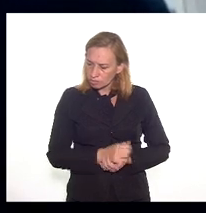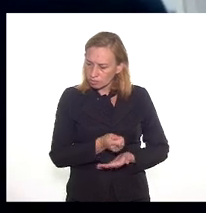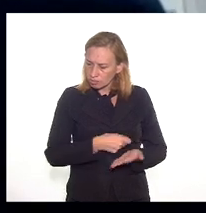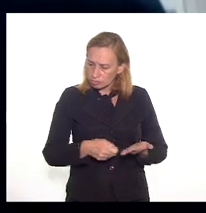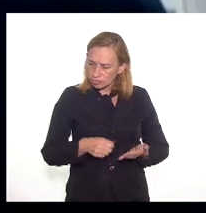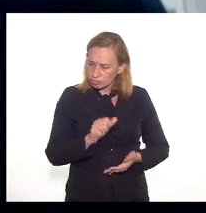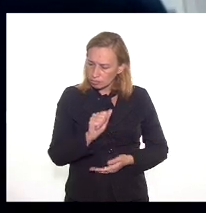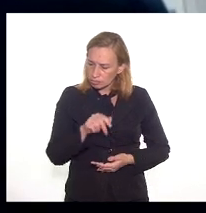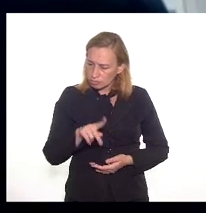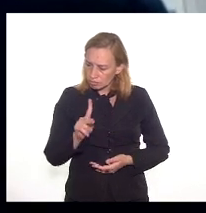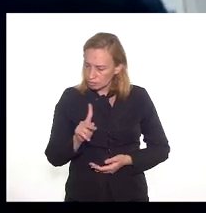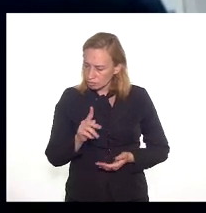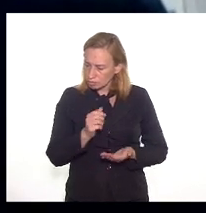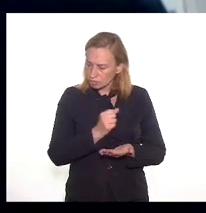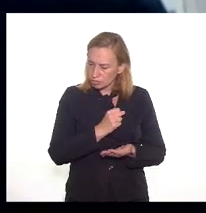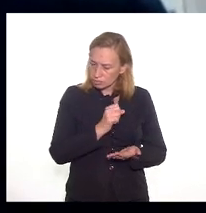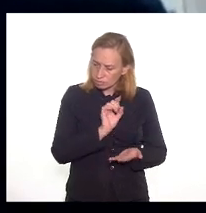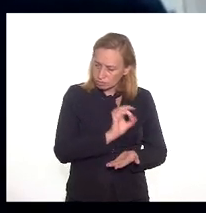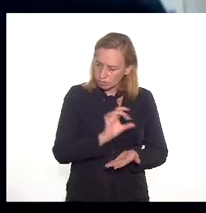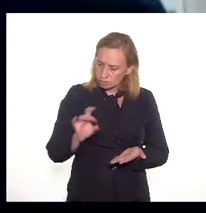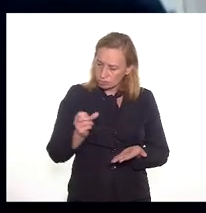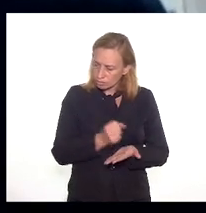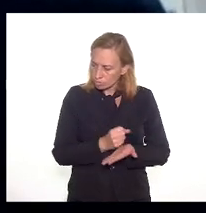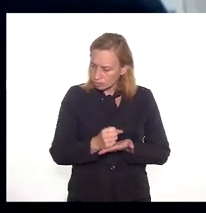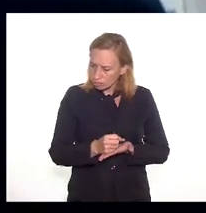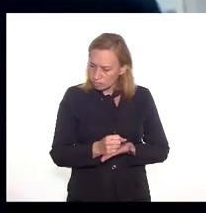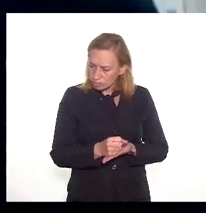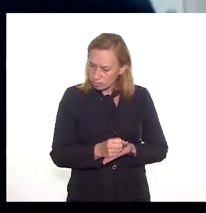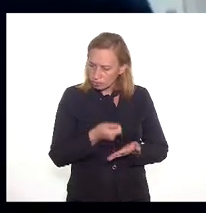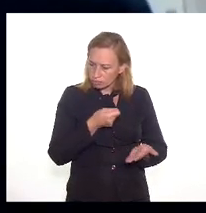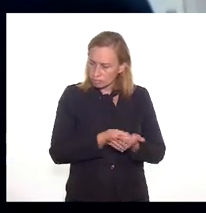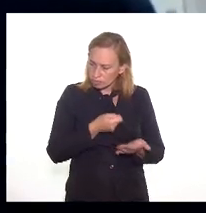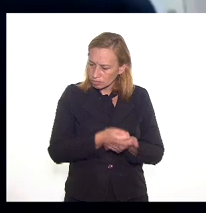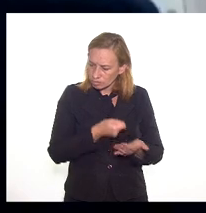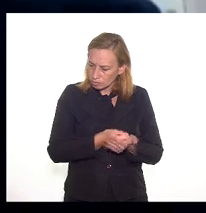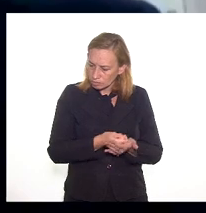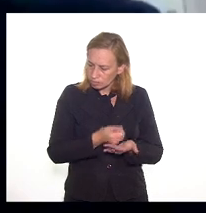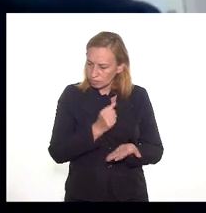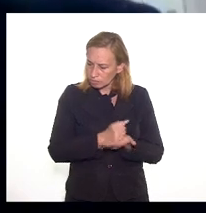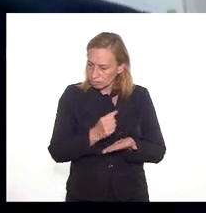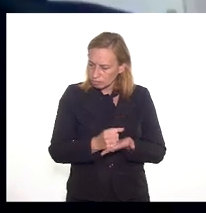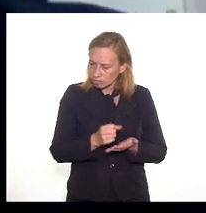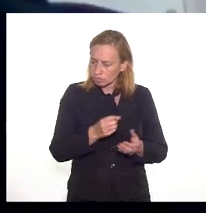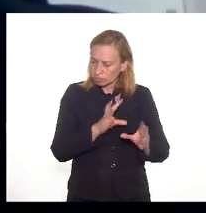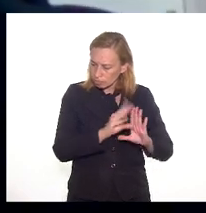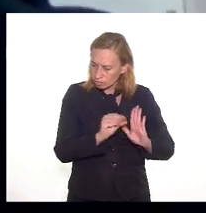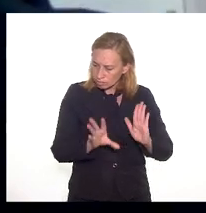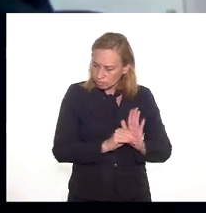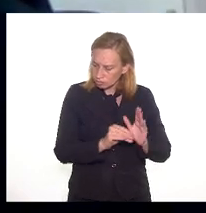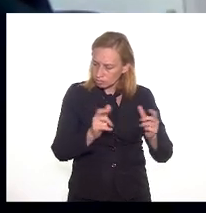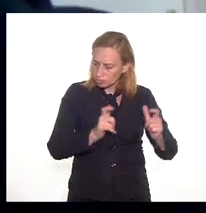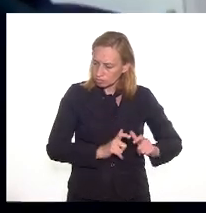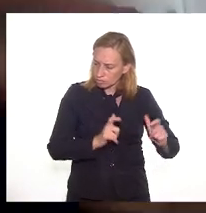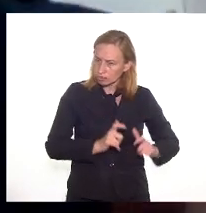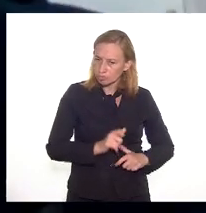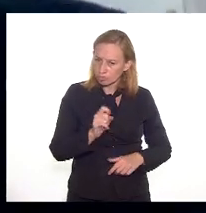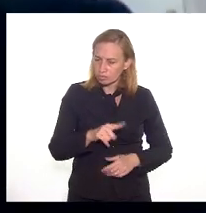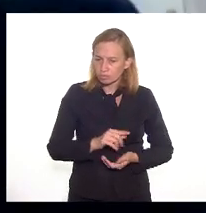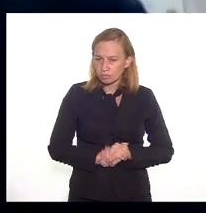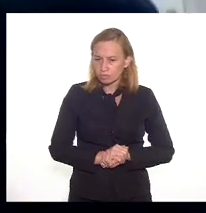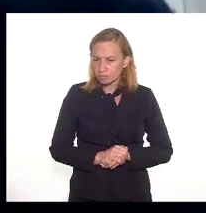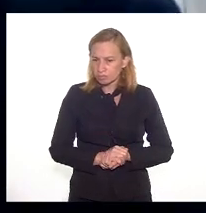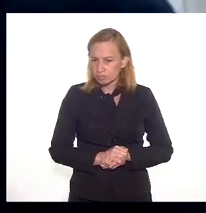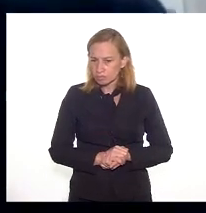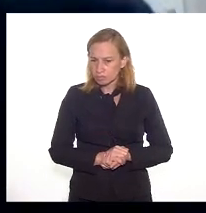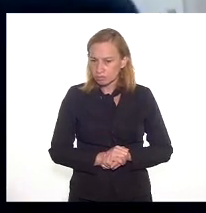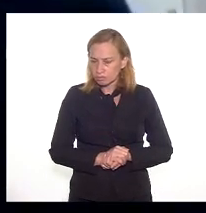ANP. E cada contrato com a ANP tem uma obrigação de conteúdo local, né? Eu acredito até que o superintendente disso tenha feito uma explanação